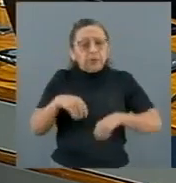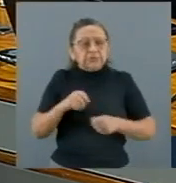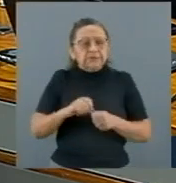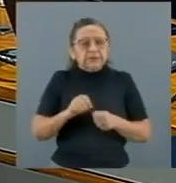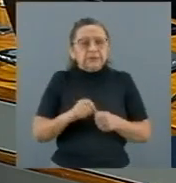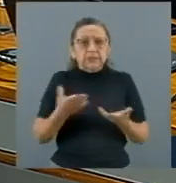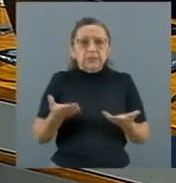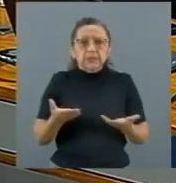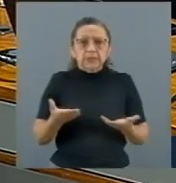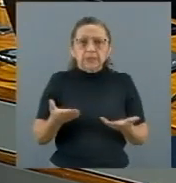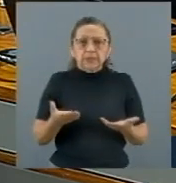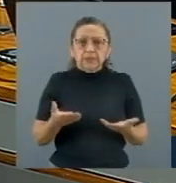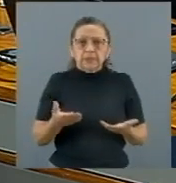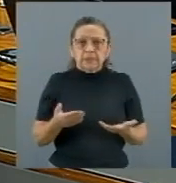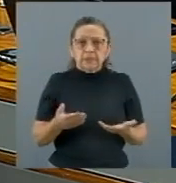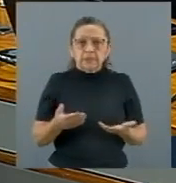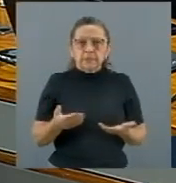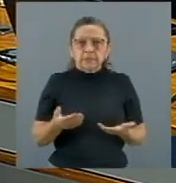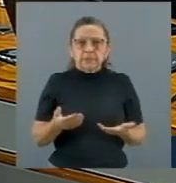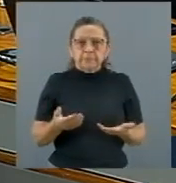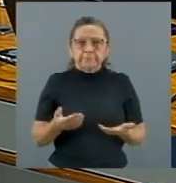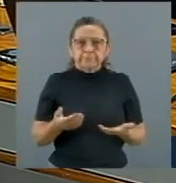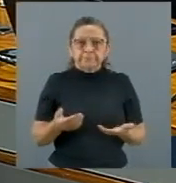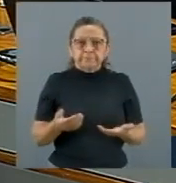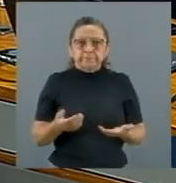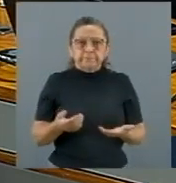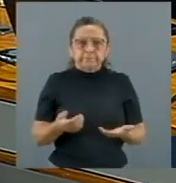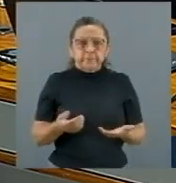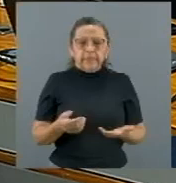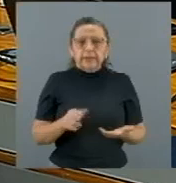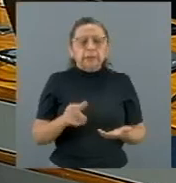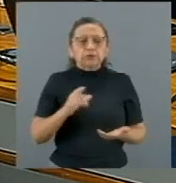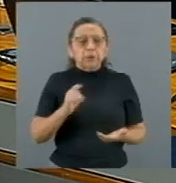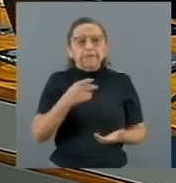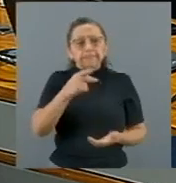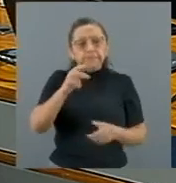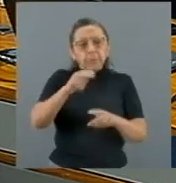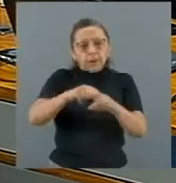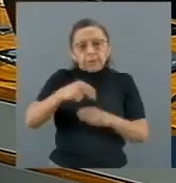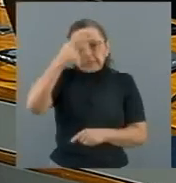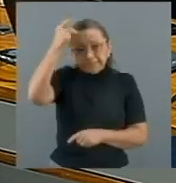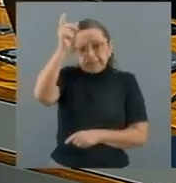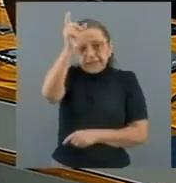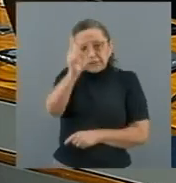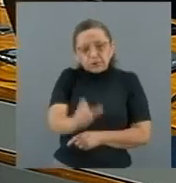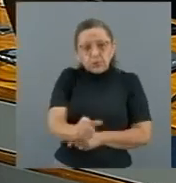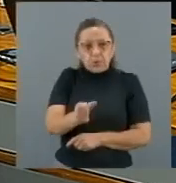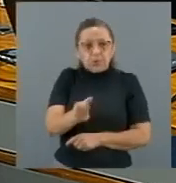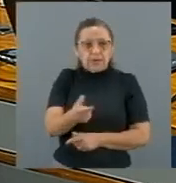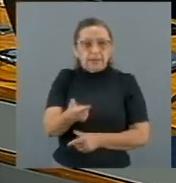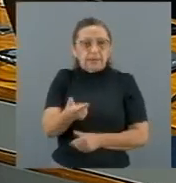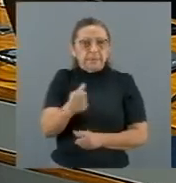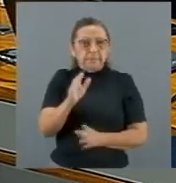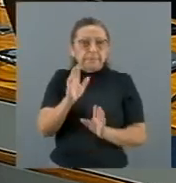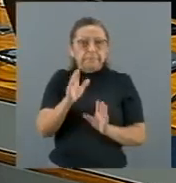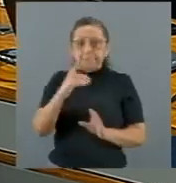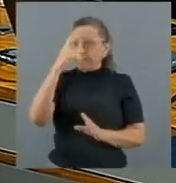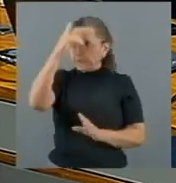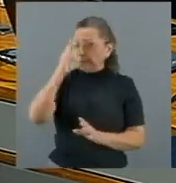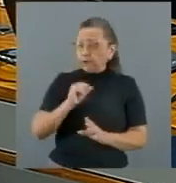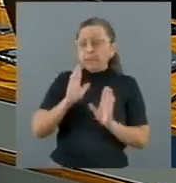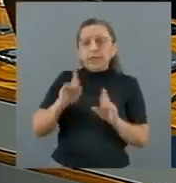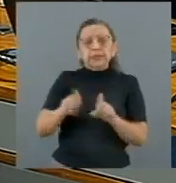da personalidade das candidaturas, do personalismo, né? Mas também da linha programática que